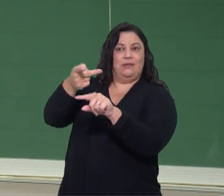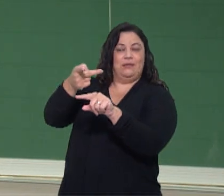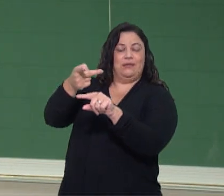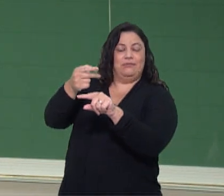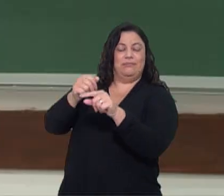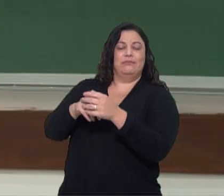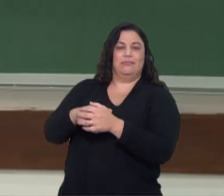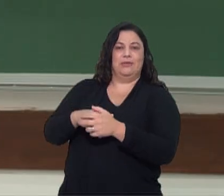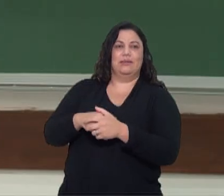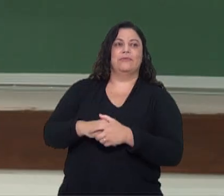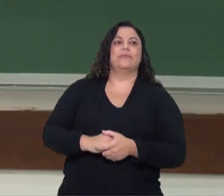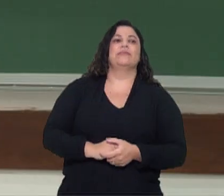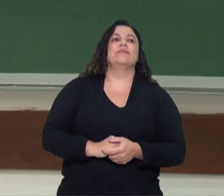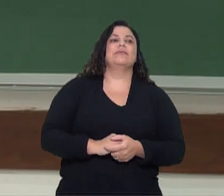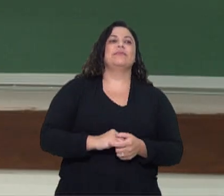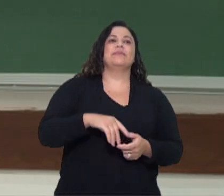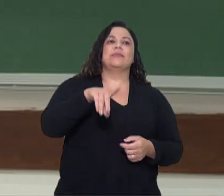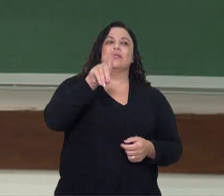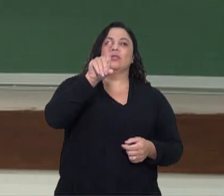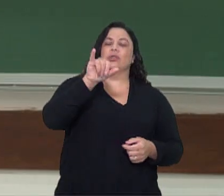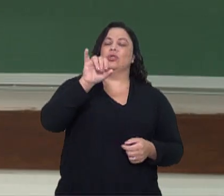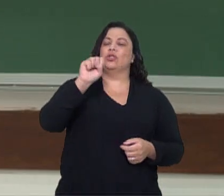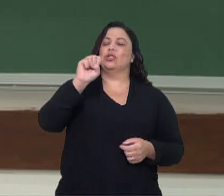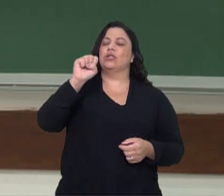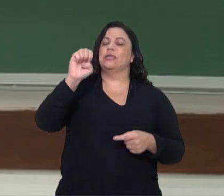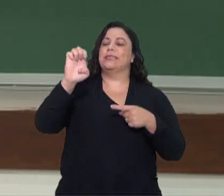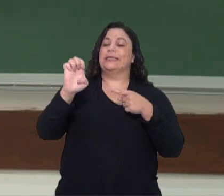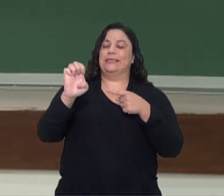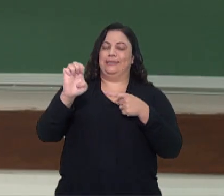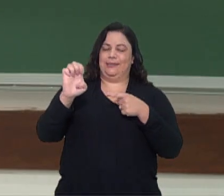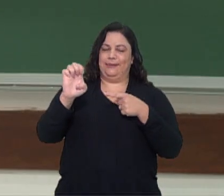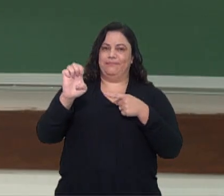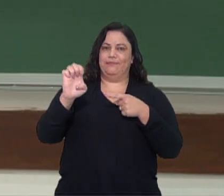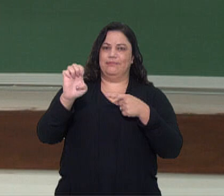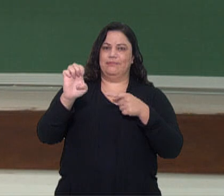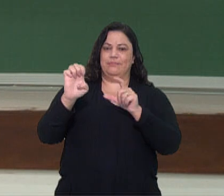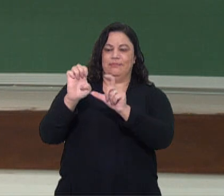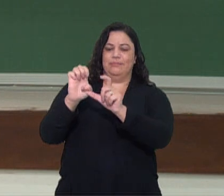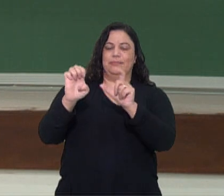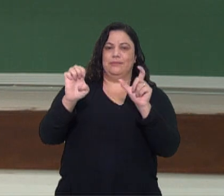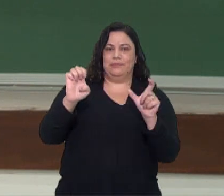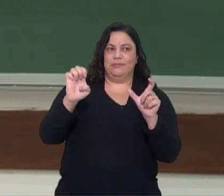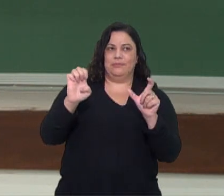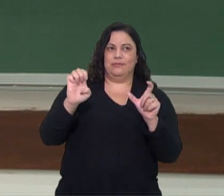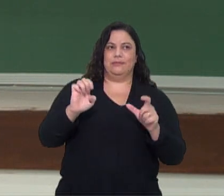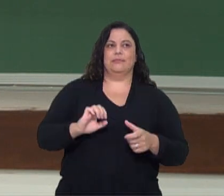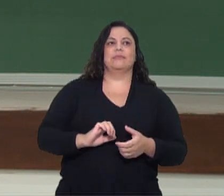falou. Então, disse o glaciologista ali nesse caso, né?